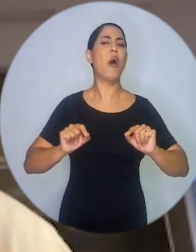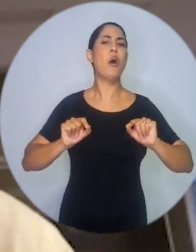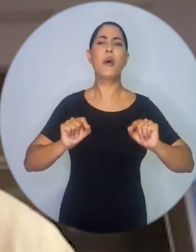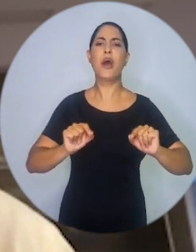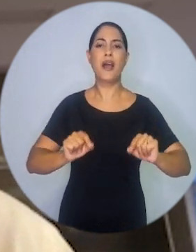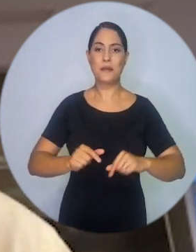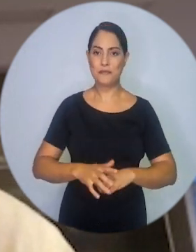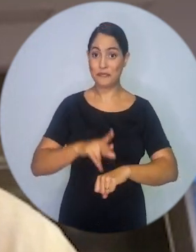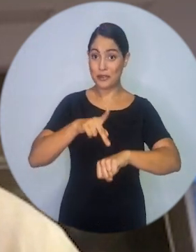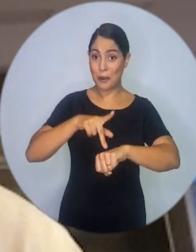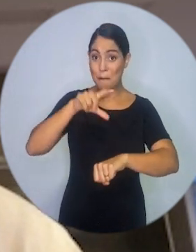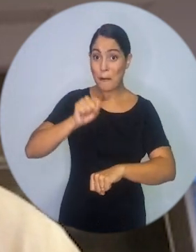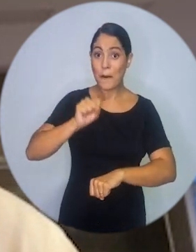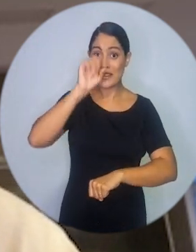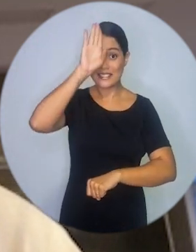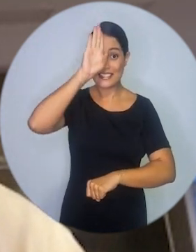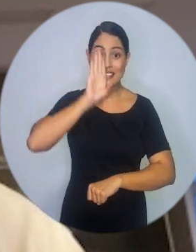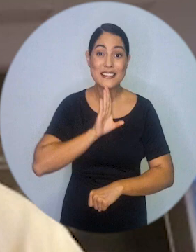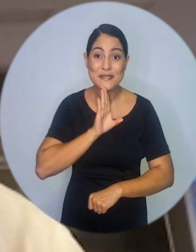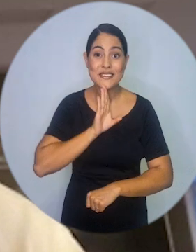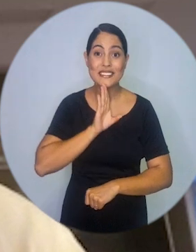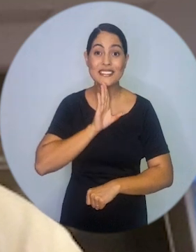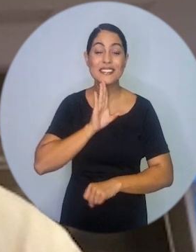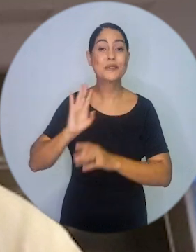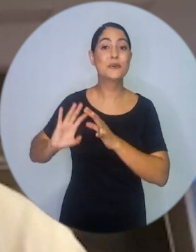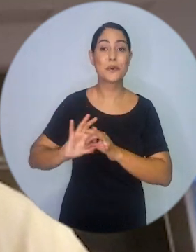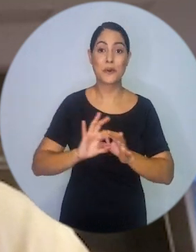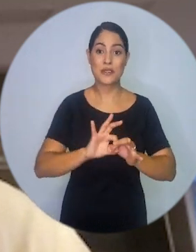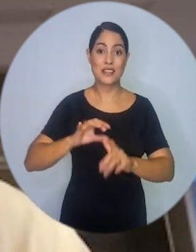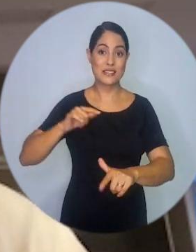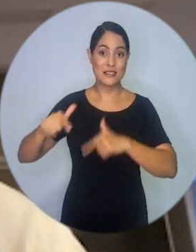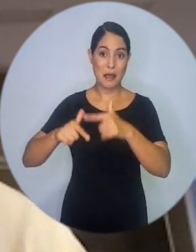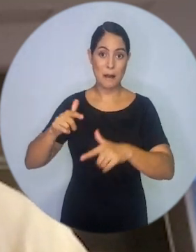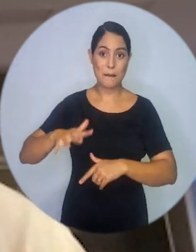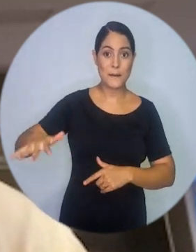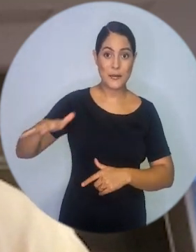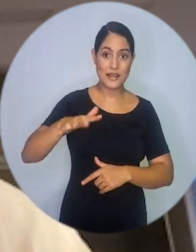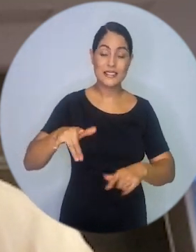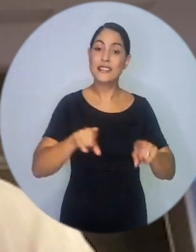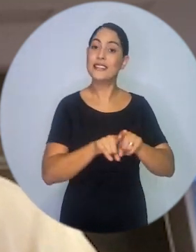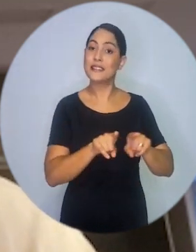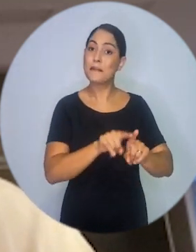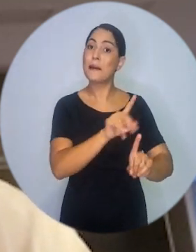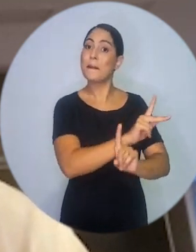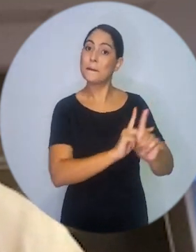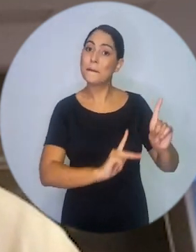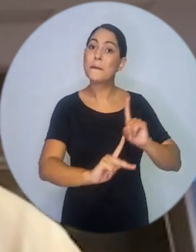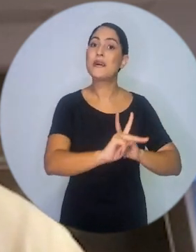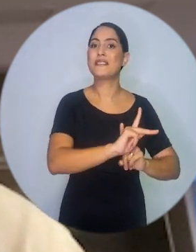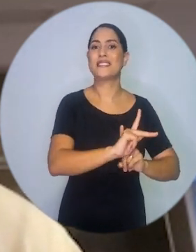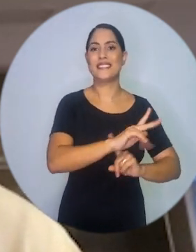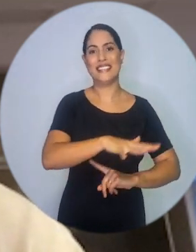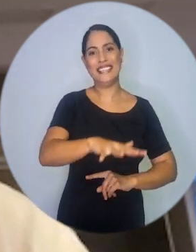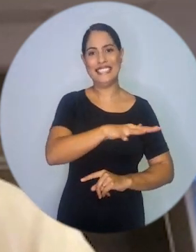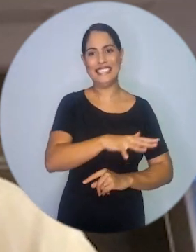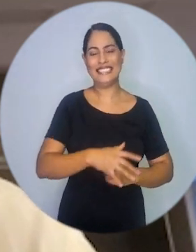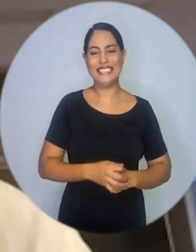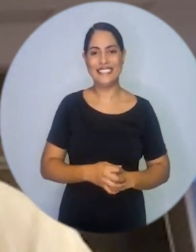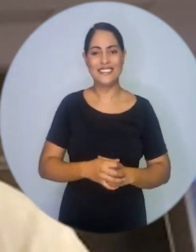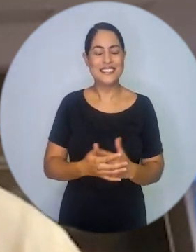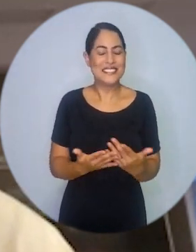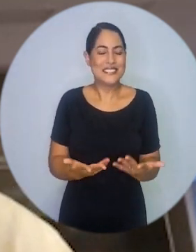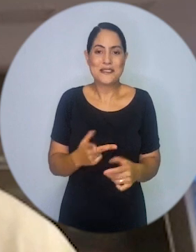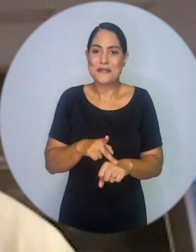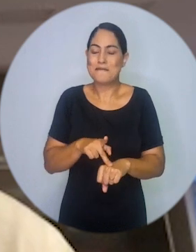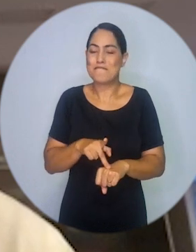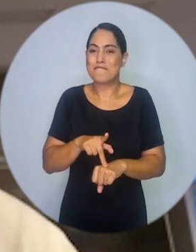que é a pós-graduação gratuita em advocacia trabalhista e